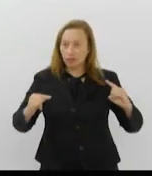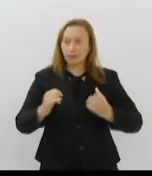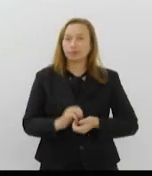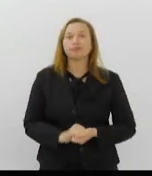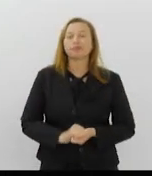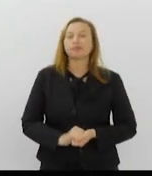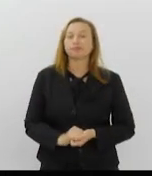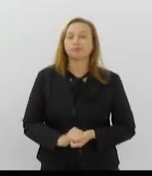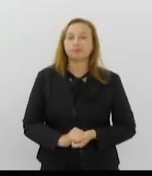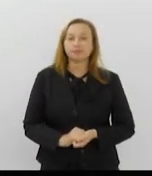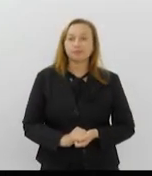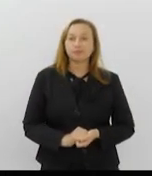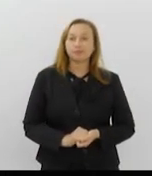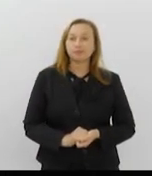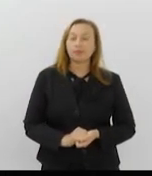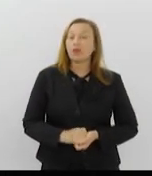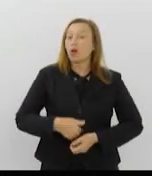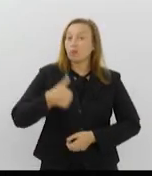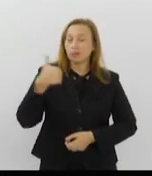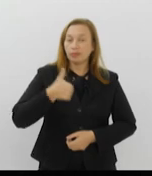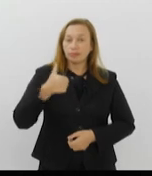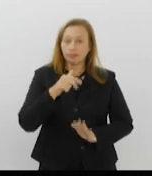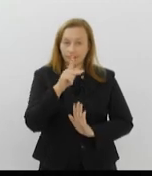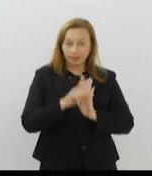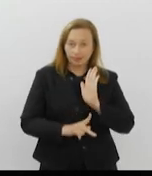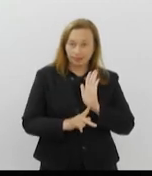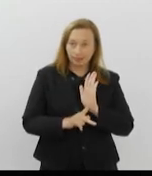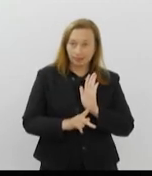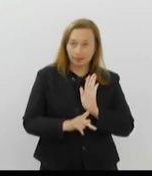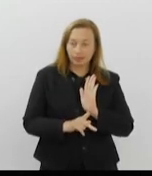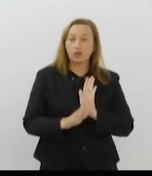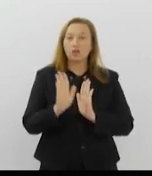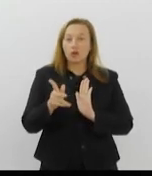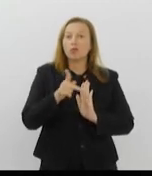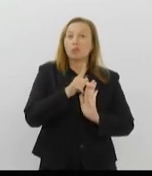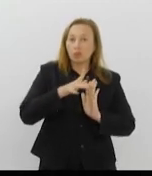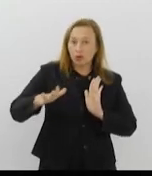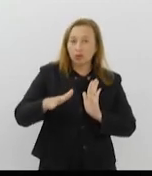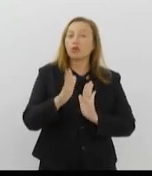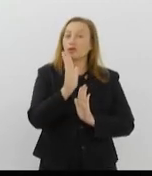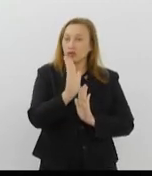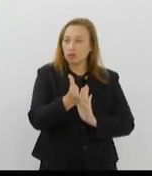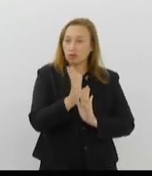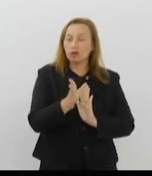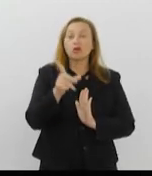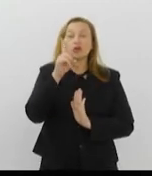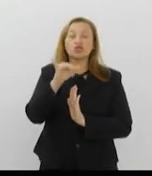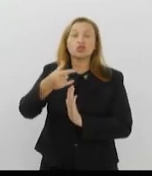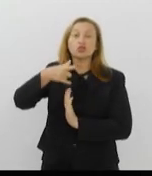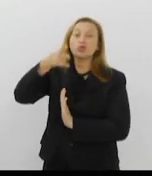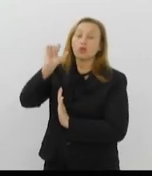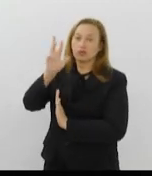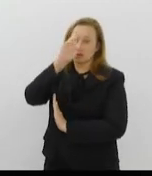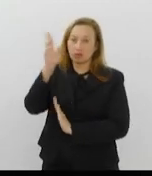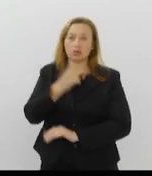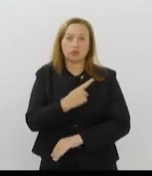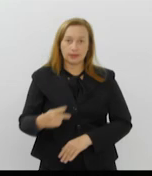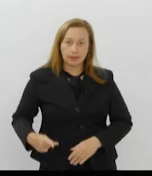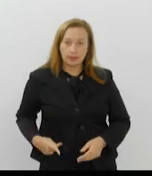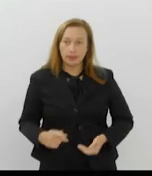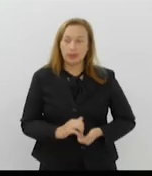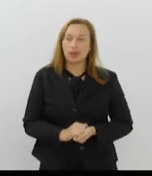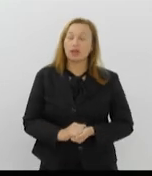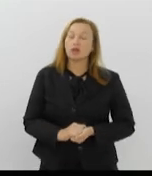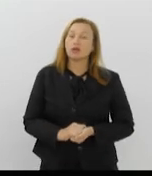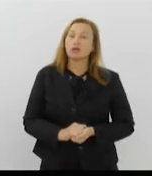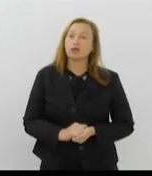então este é o primeiro projeto foi protocolado no dia de onem presente